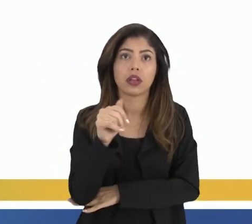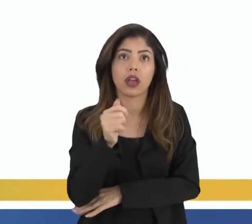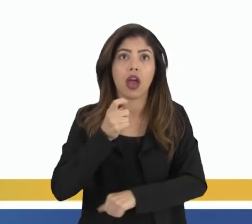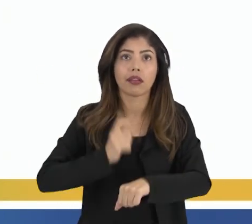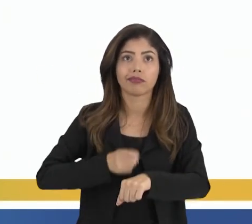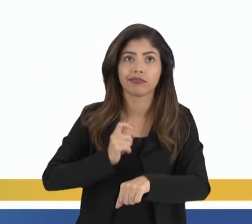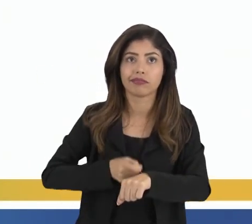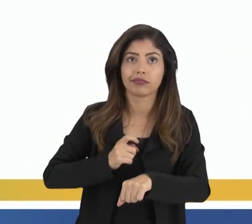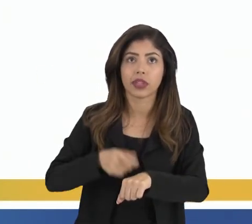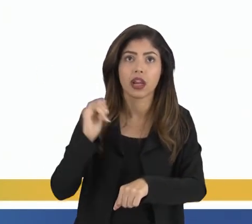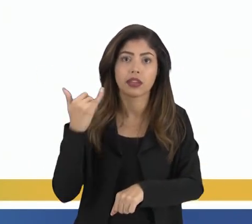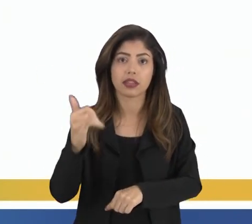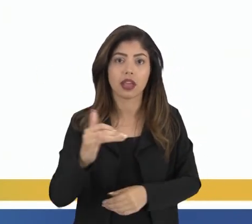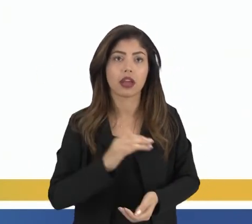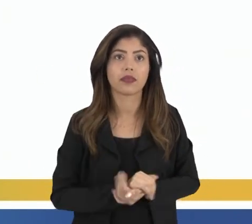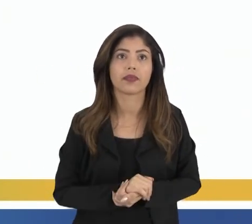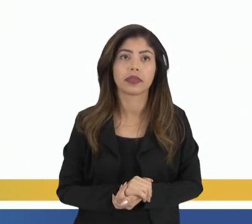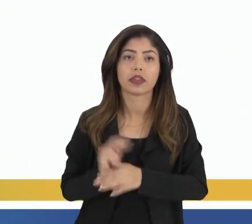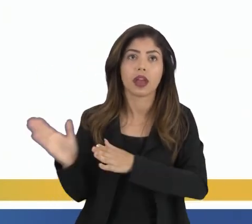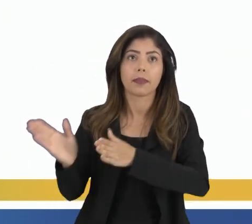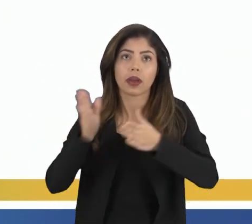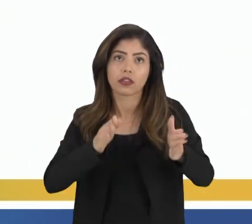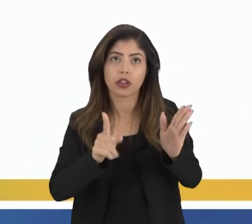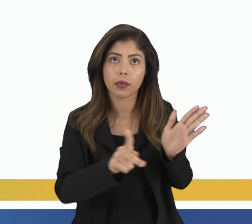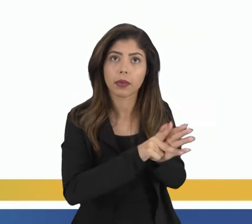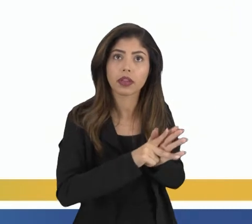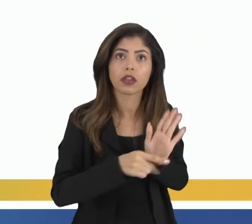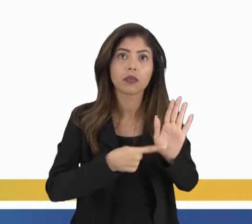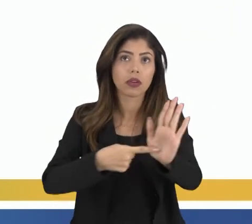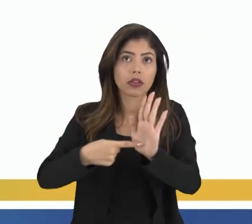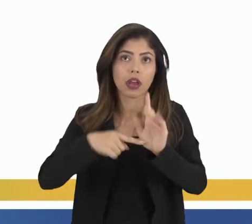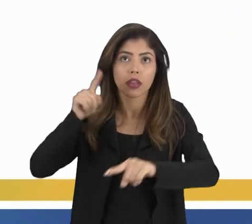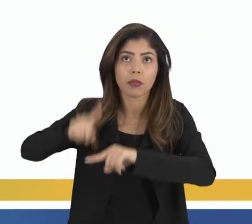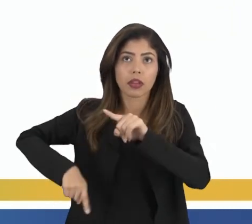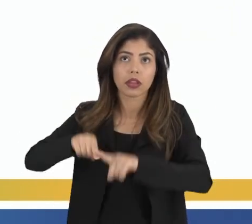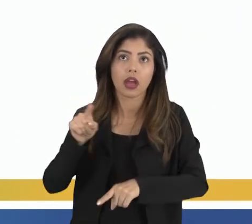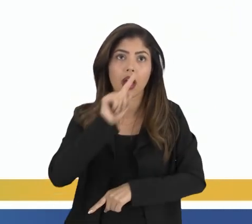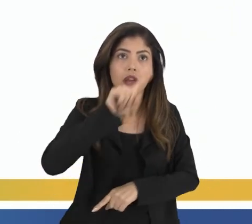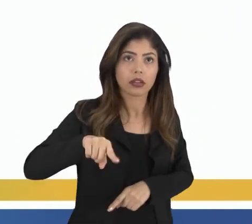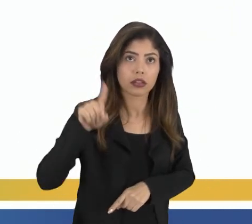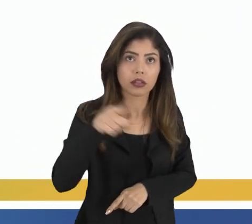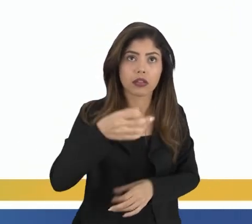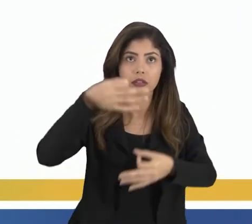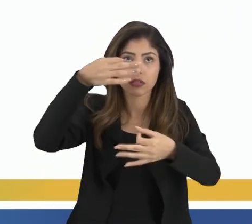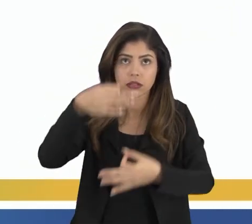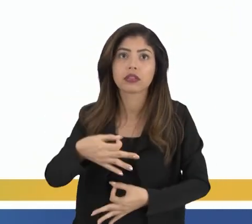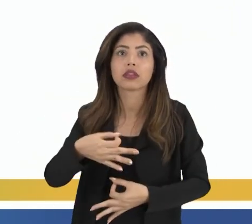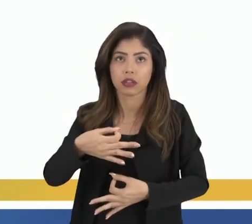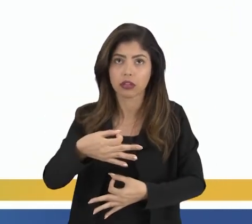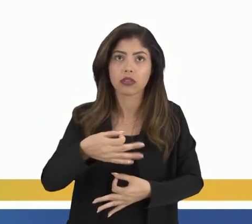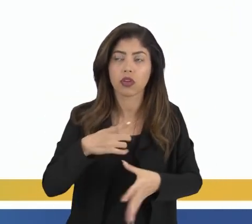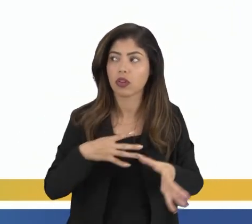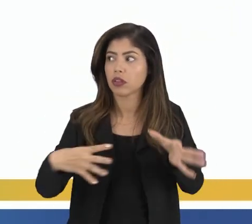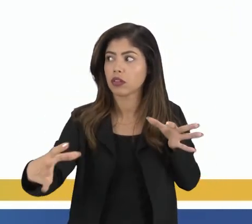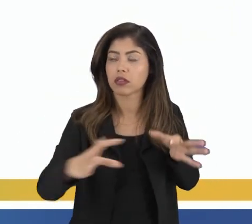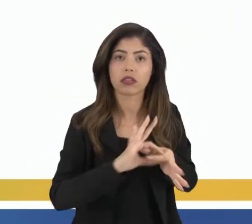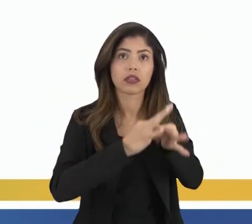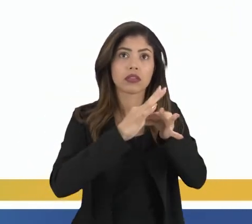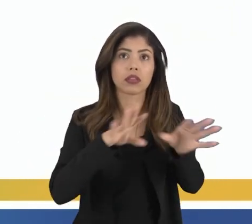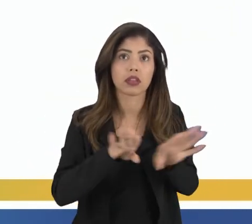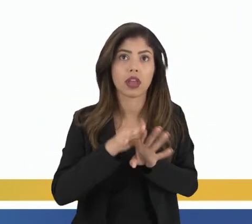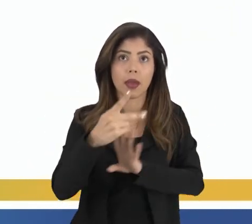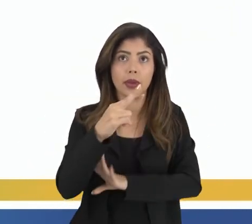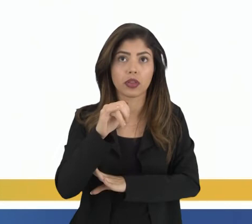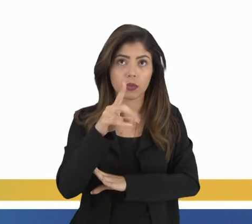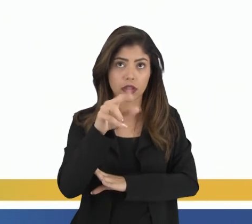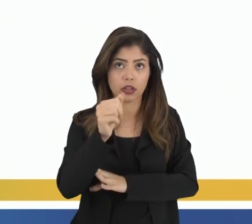mau condutor de eletricidade no estado sólido. A partir das propriedades exibidas por esse material, assinale a alternativa que